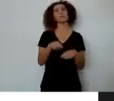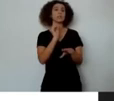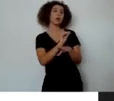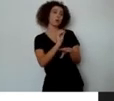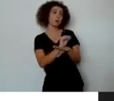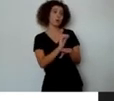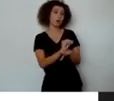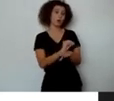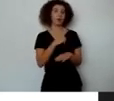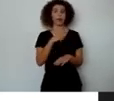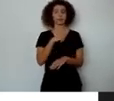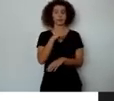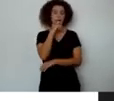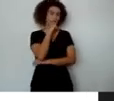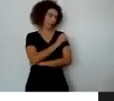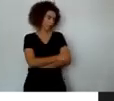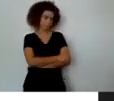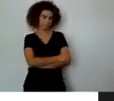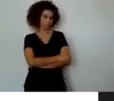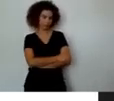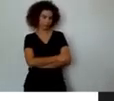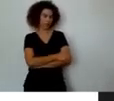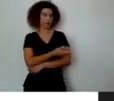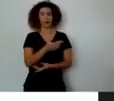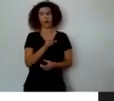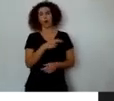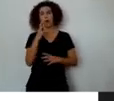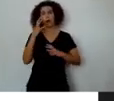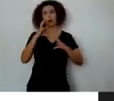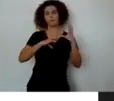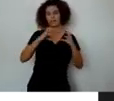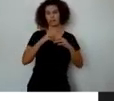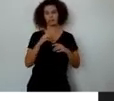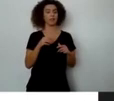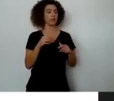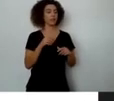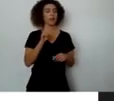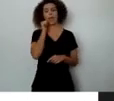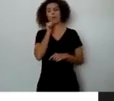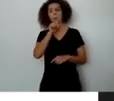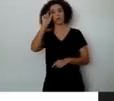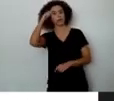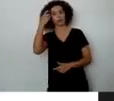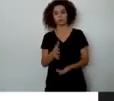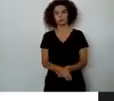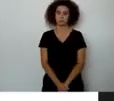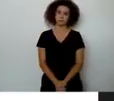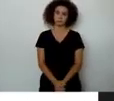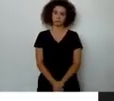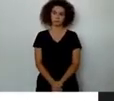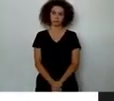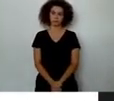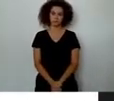e é invejosa do filme, geralmente, ou a barraqueira do filme. É a menina negra. Então, são coisas que as pessoas precisam